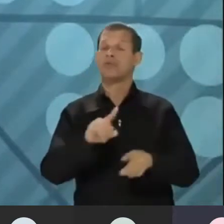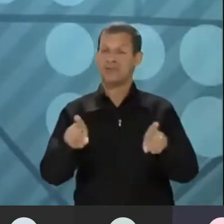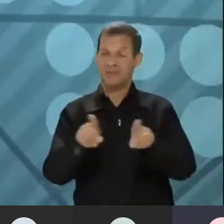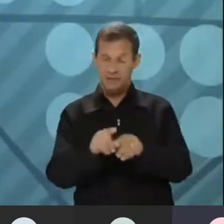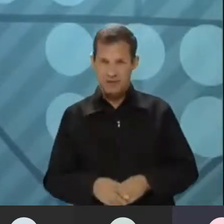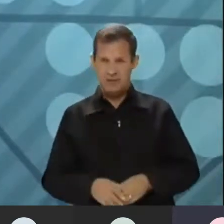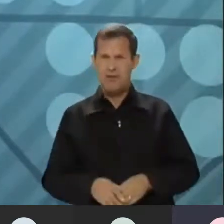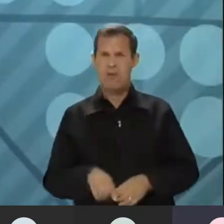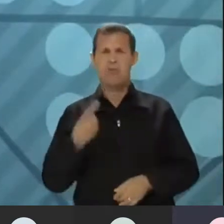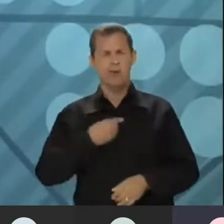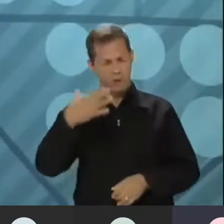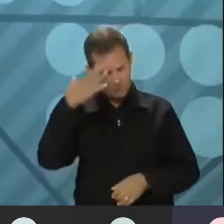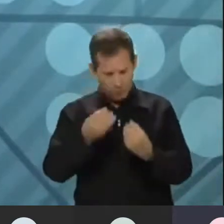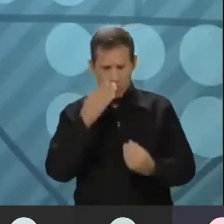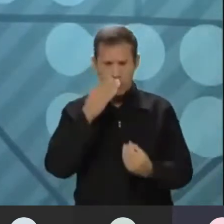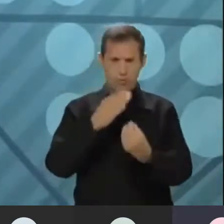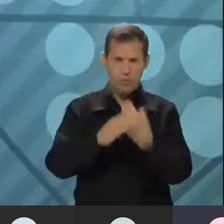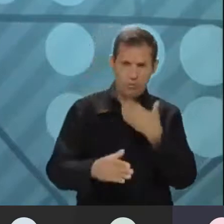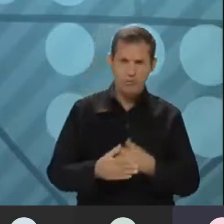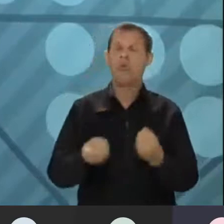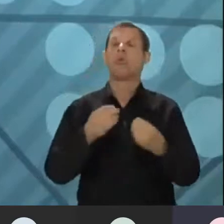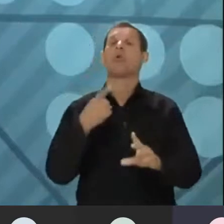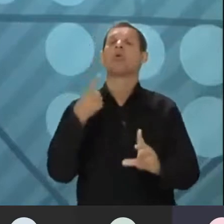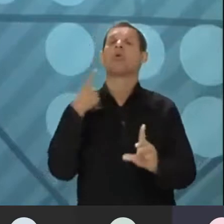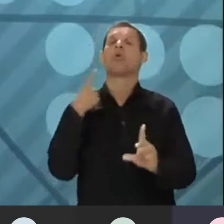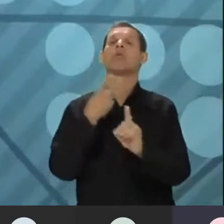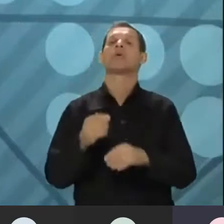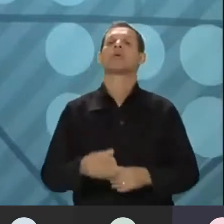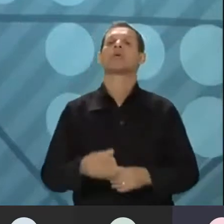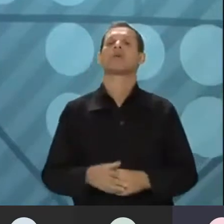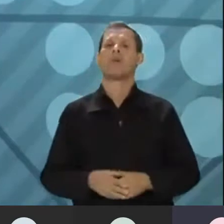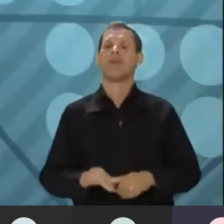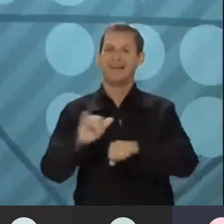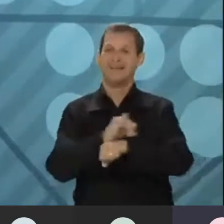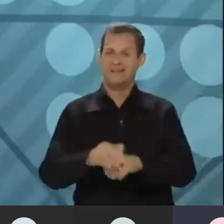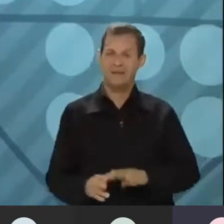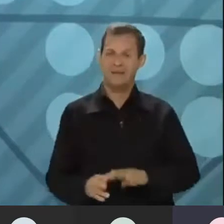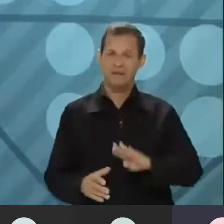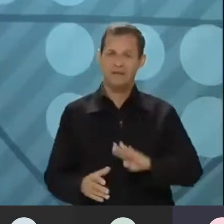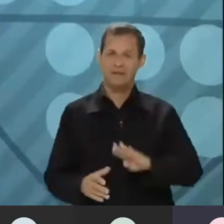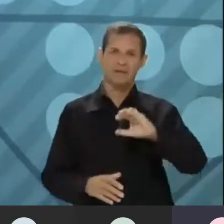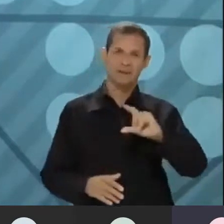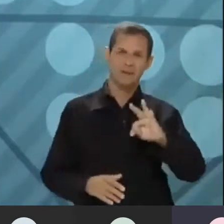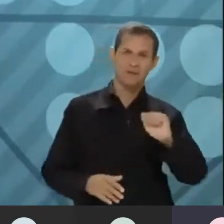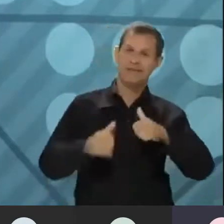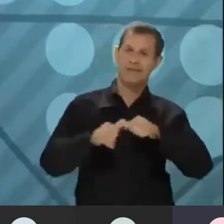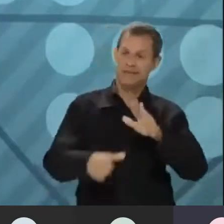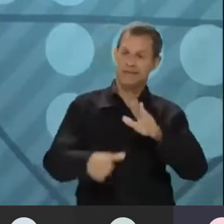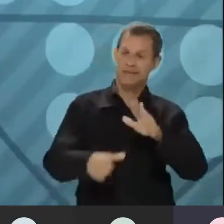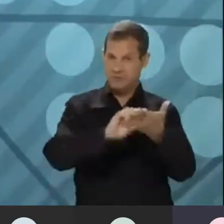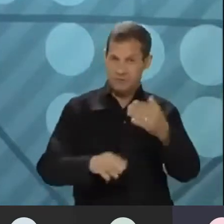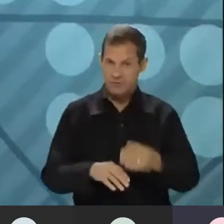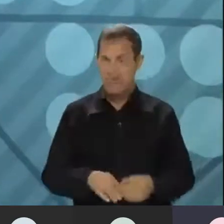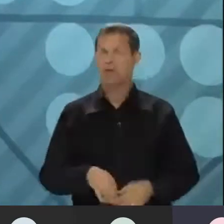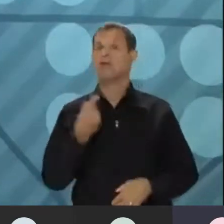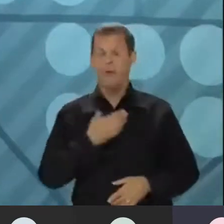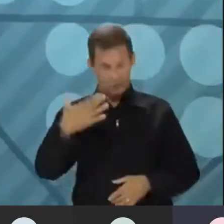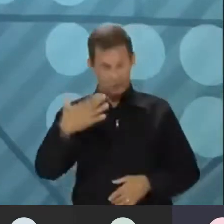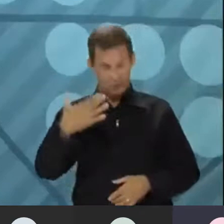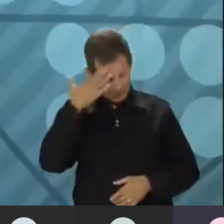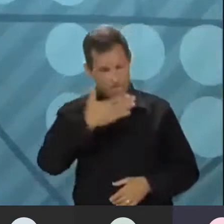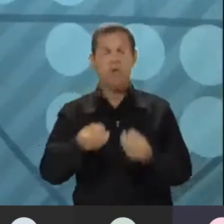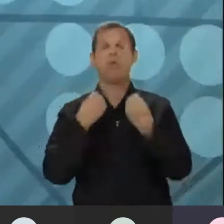depois a gente conseguir realmente entender da onde que partiu, da onde que chegou as estratégias bioclimáticas. Tá? Nessa primeira atividade, então, é a